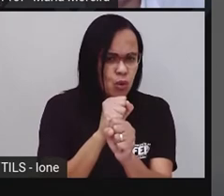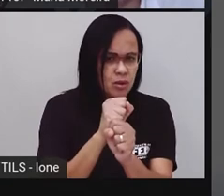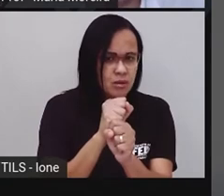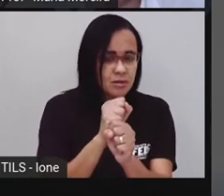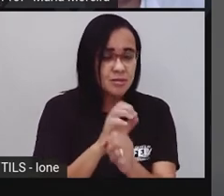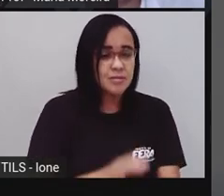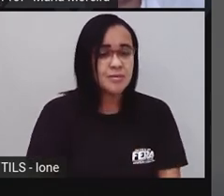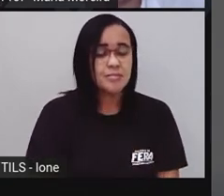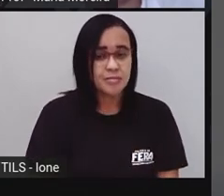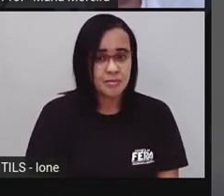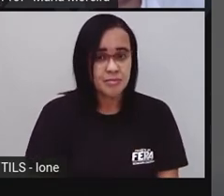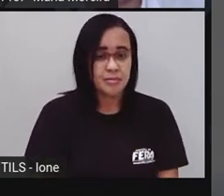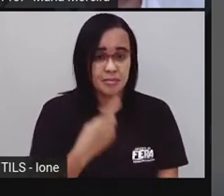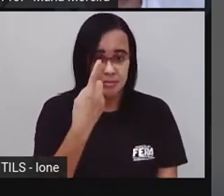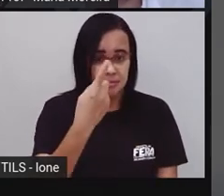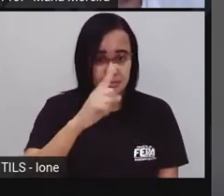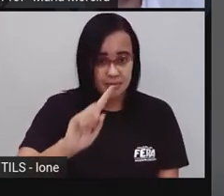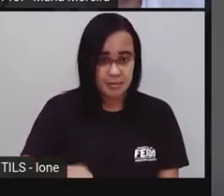ó